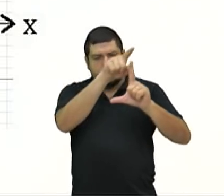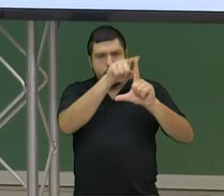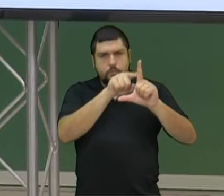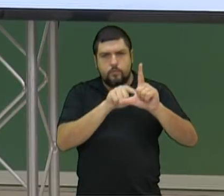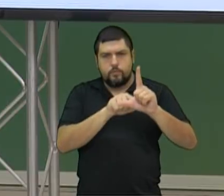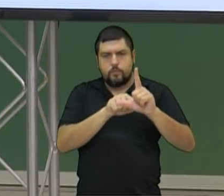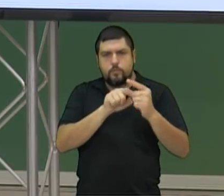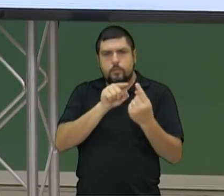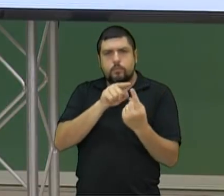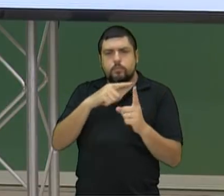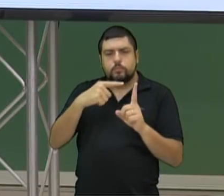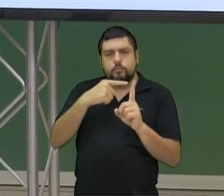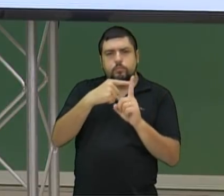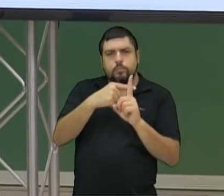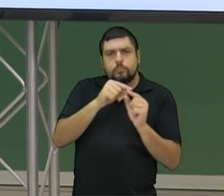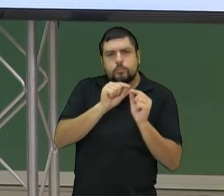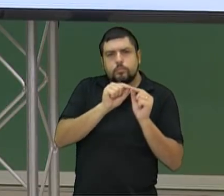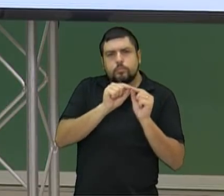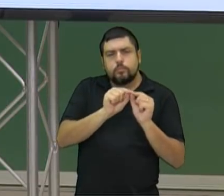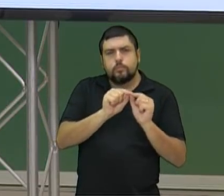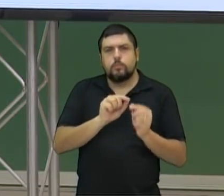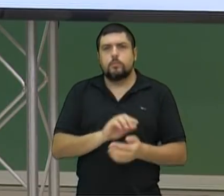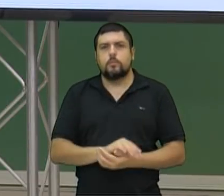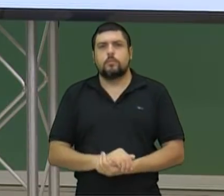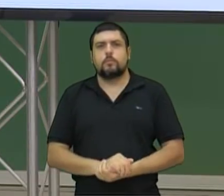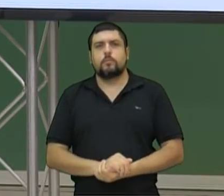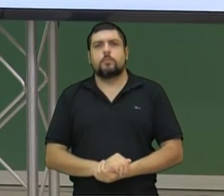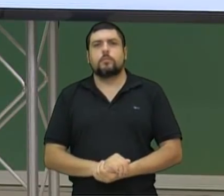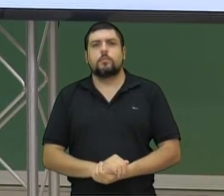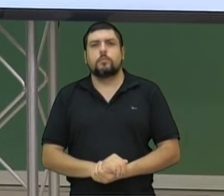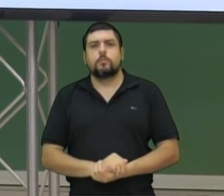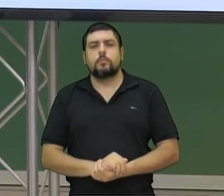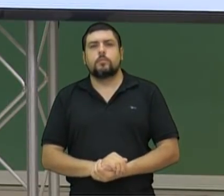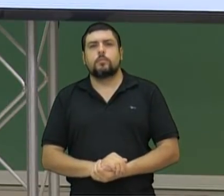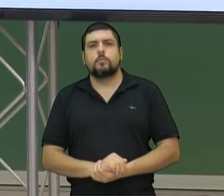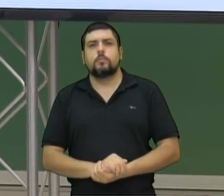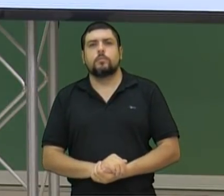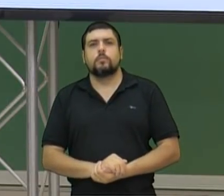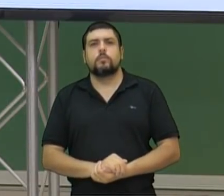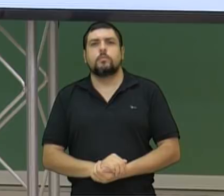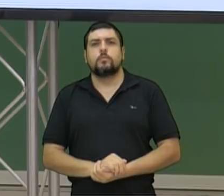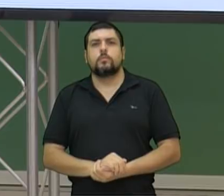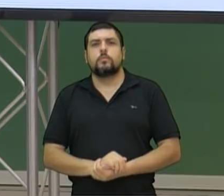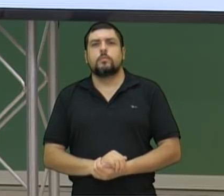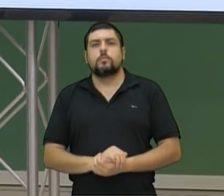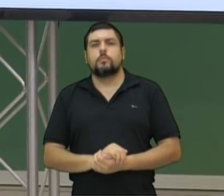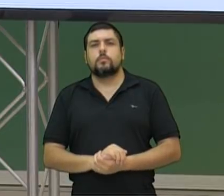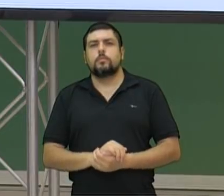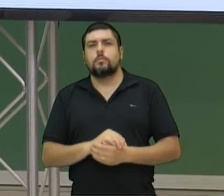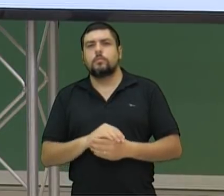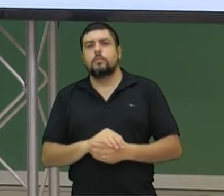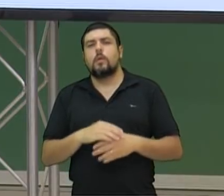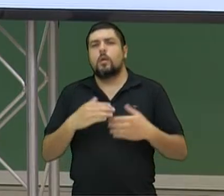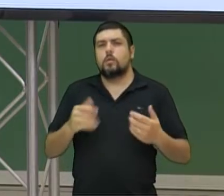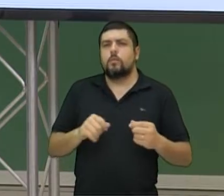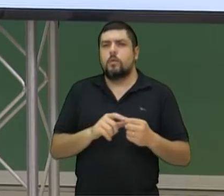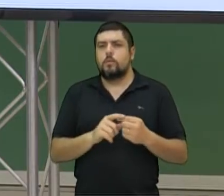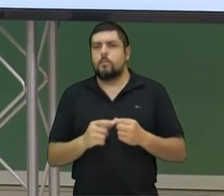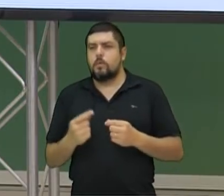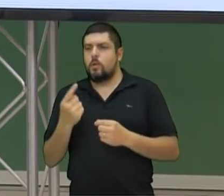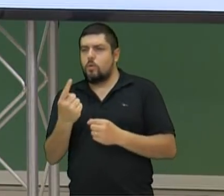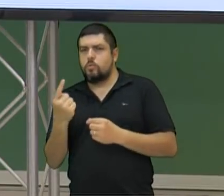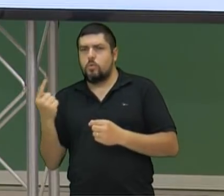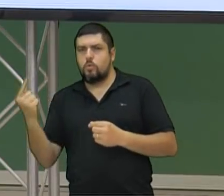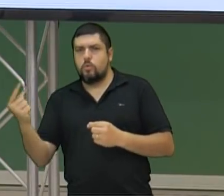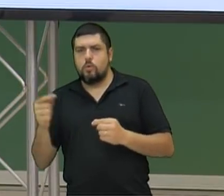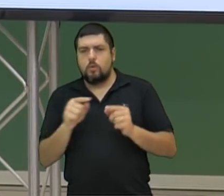Próximo ponto, 1 e 1, uma reta perpendicular aqui a 1 até chegar na outra reta perpendicular, onde elas se encontram, temos o ponto, e da mesma